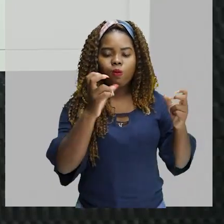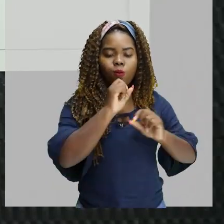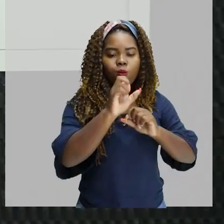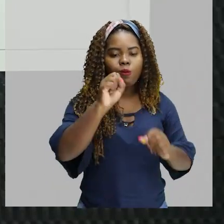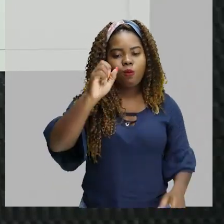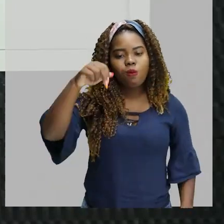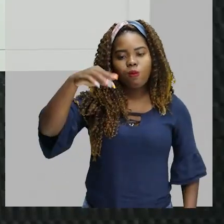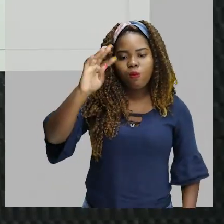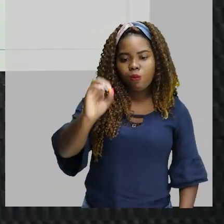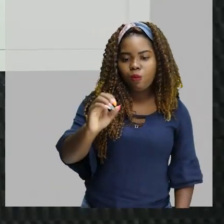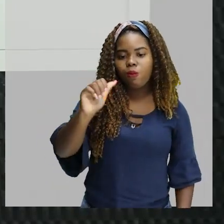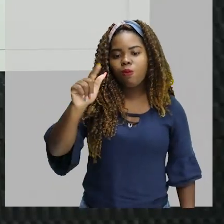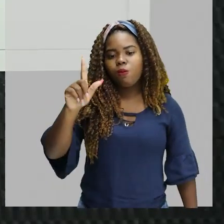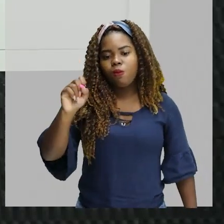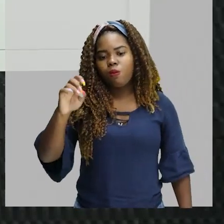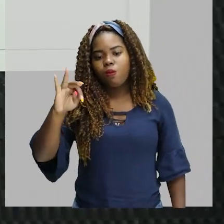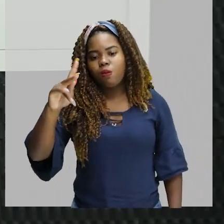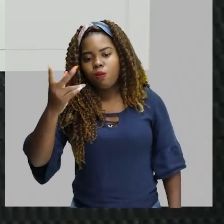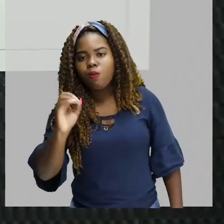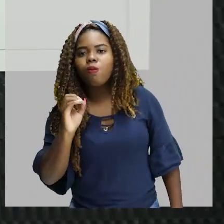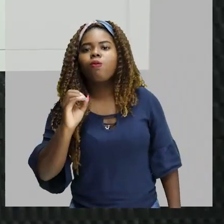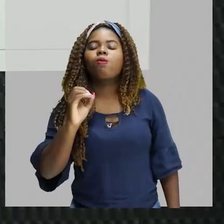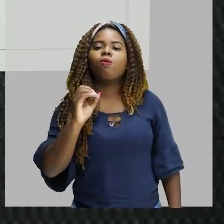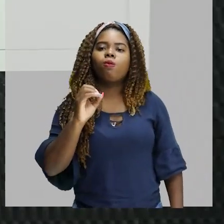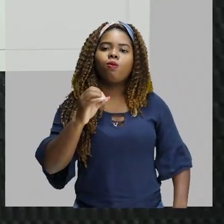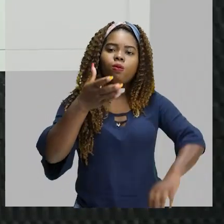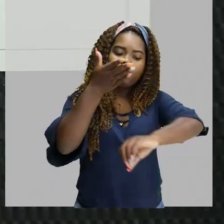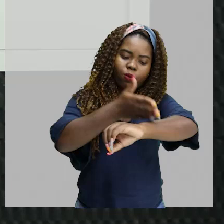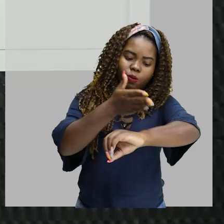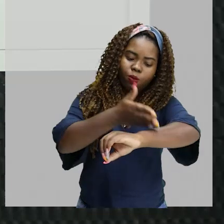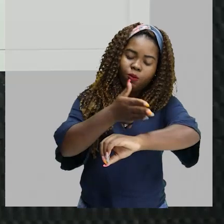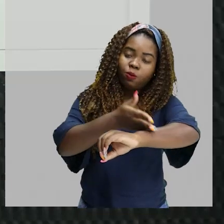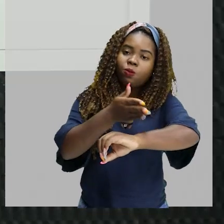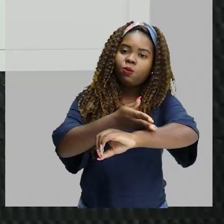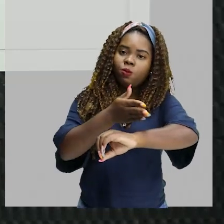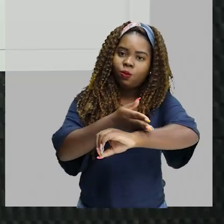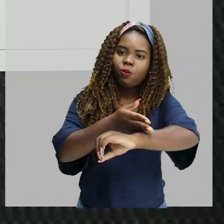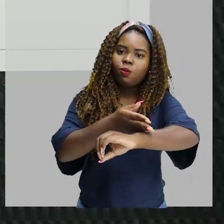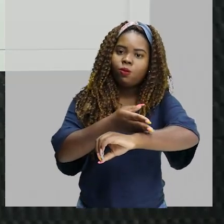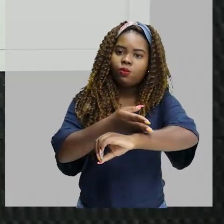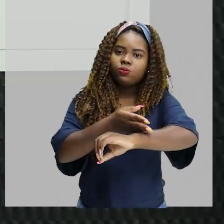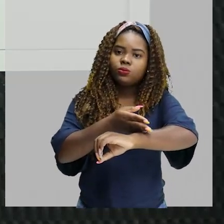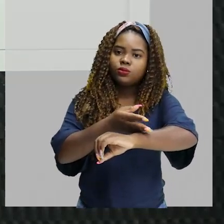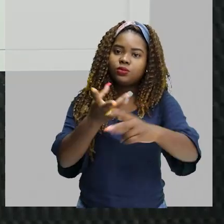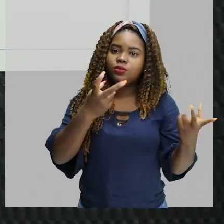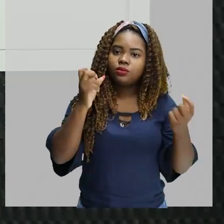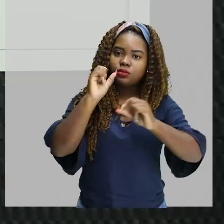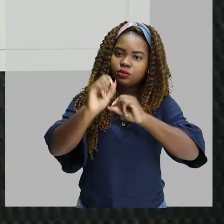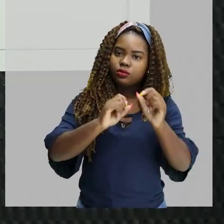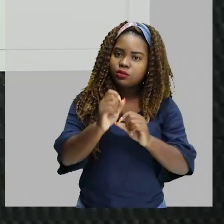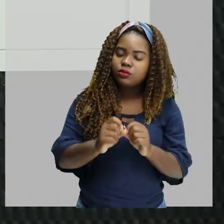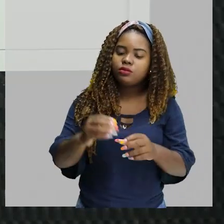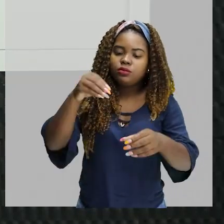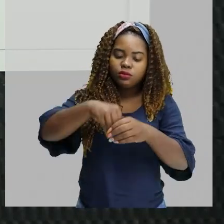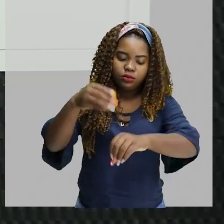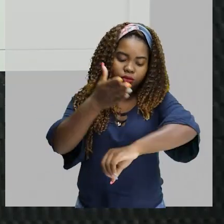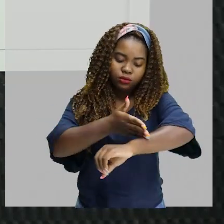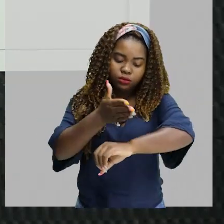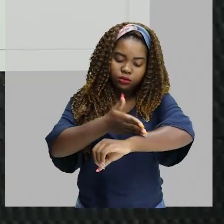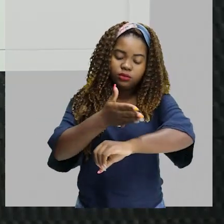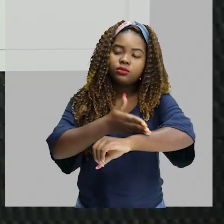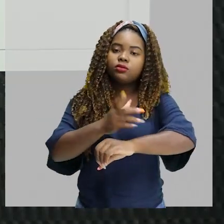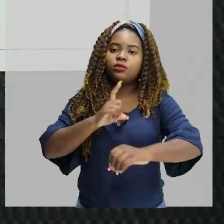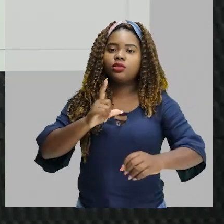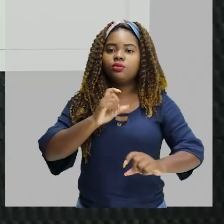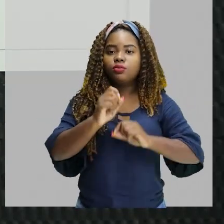Tomás de Aquino, a Idade Média como um todo, certo? Você vai ver que dentro do mundo medieval nós temos